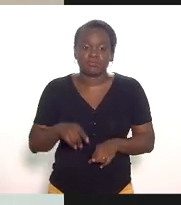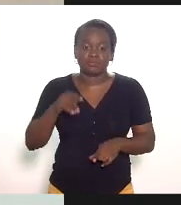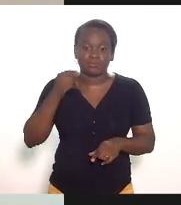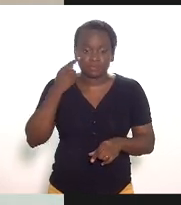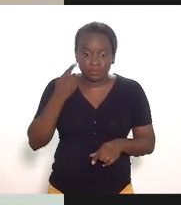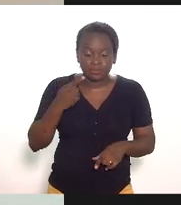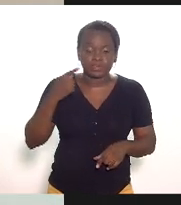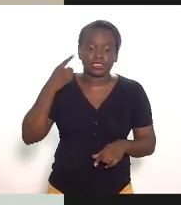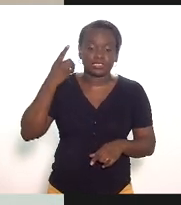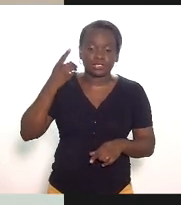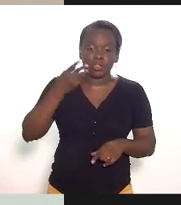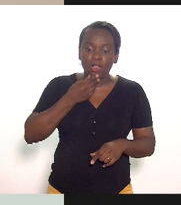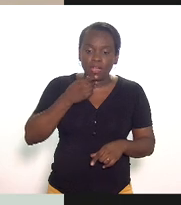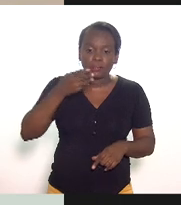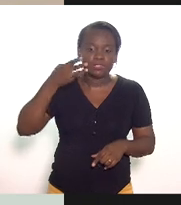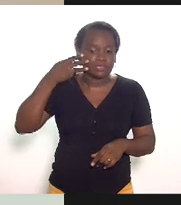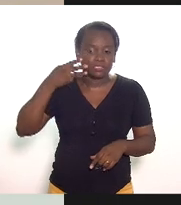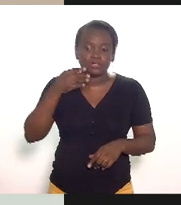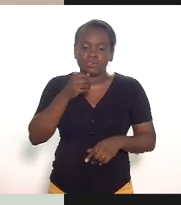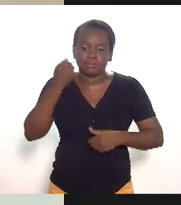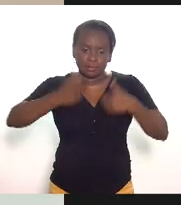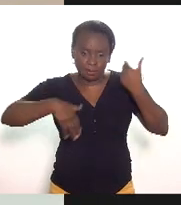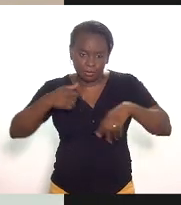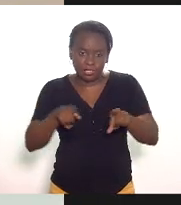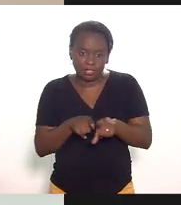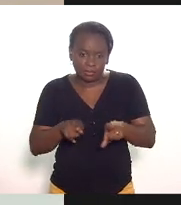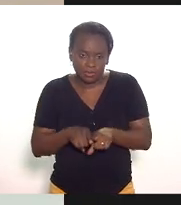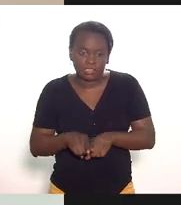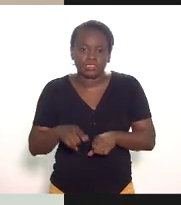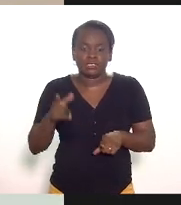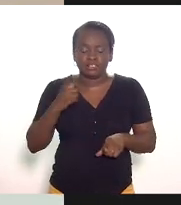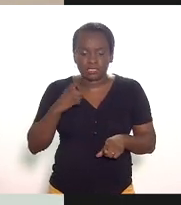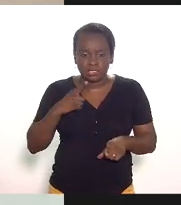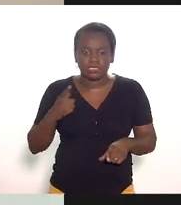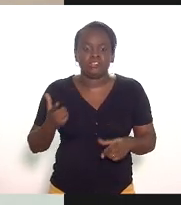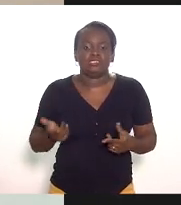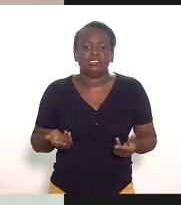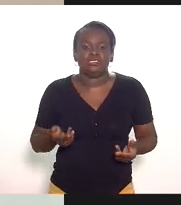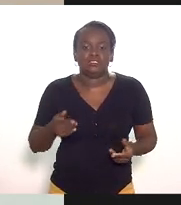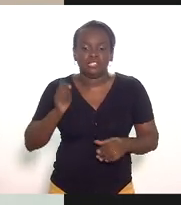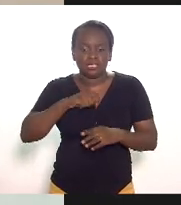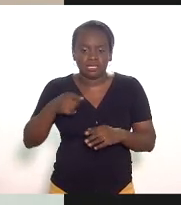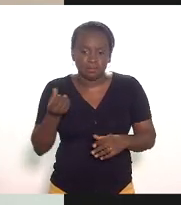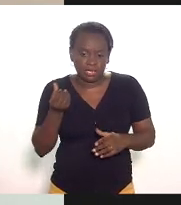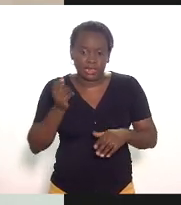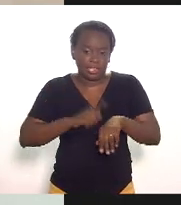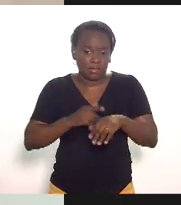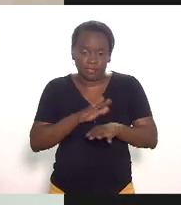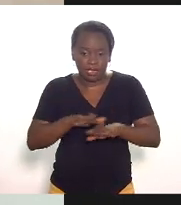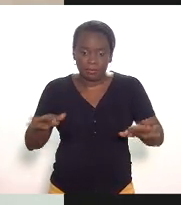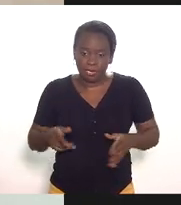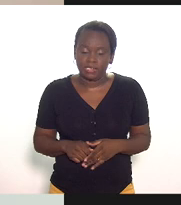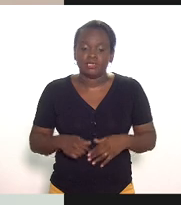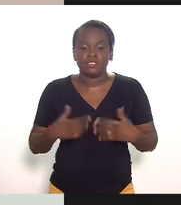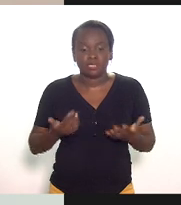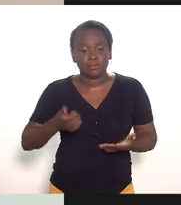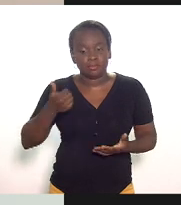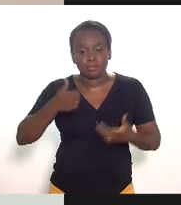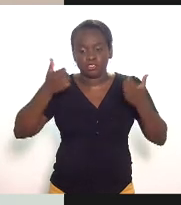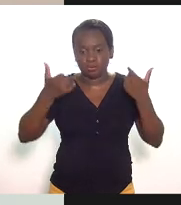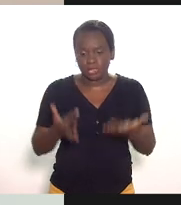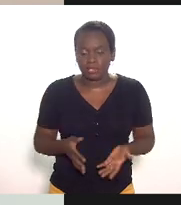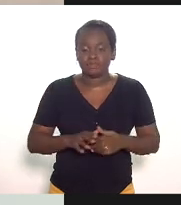depoimento do governador, tendo em vista também o prazo que está se esgotando, que são os 6 meses. Então, esse é o primeiro momento que eu queria